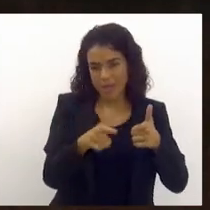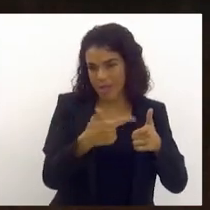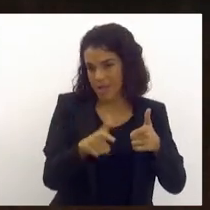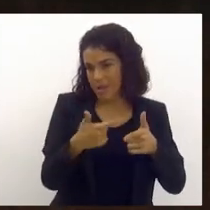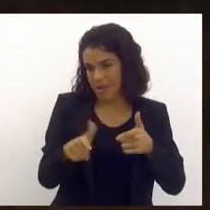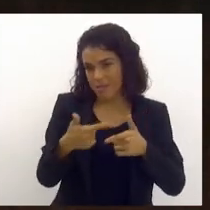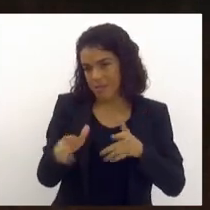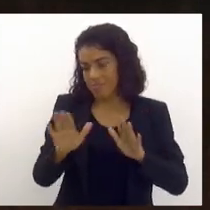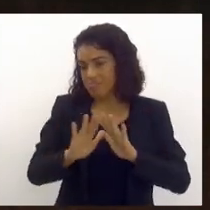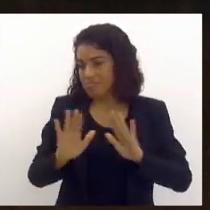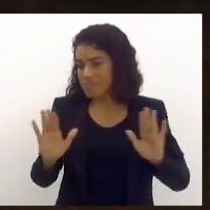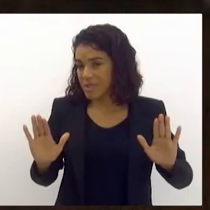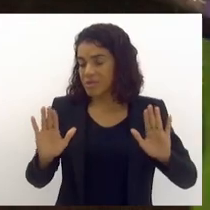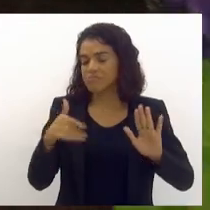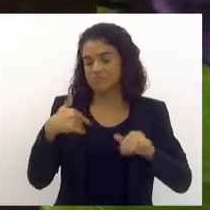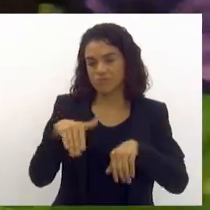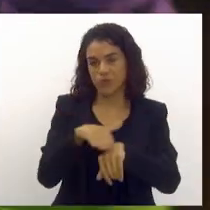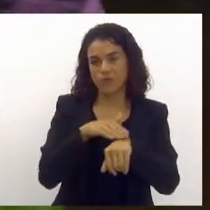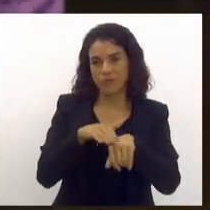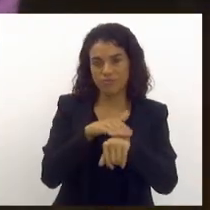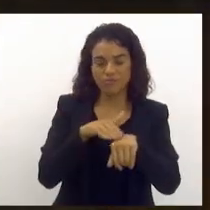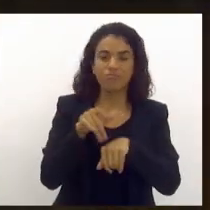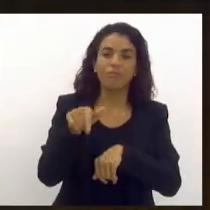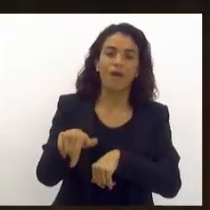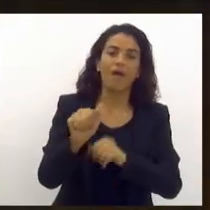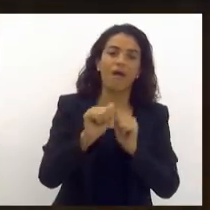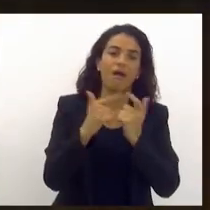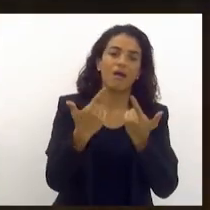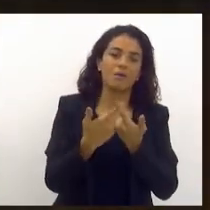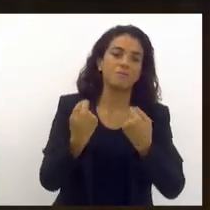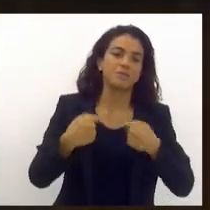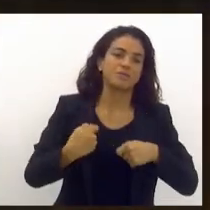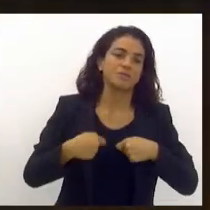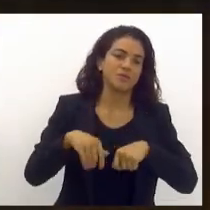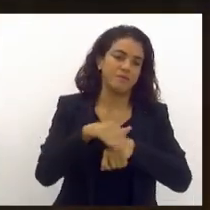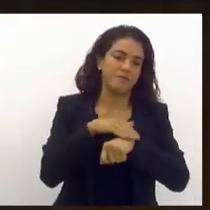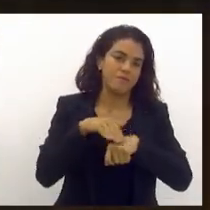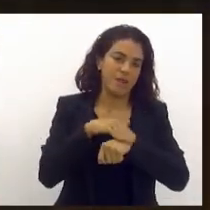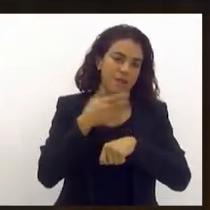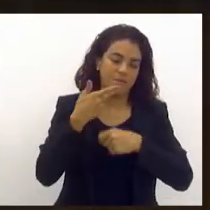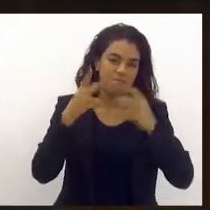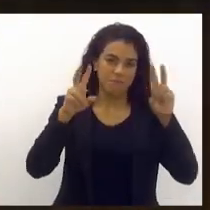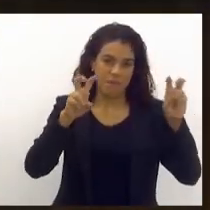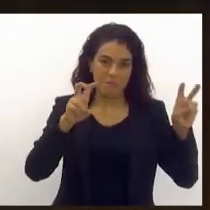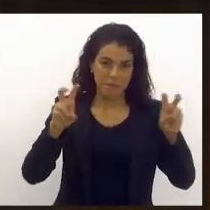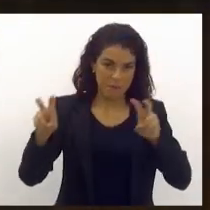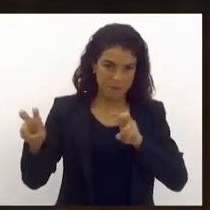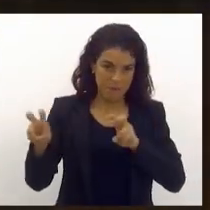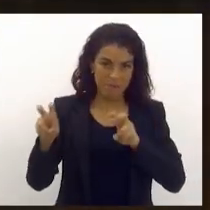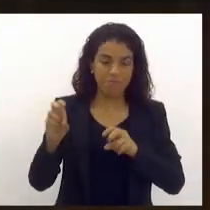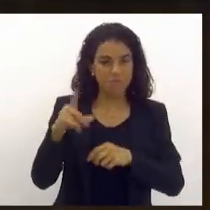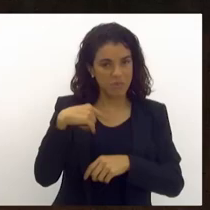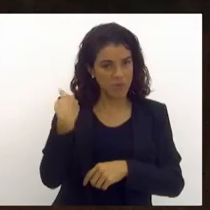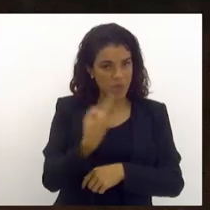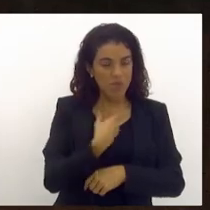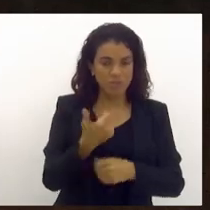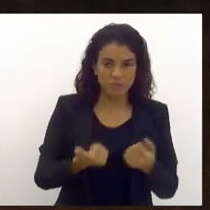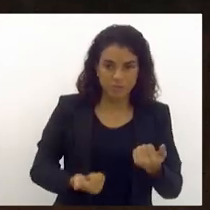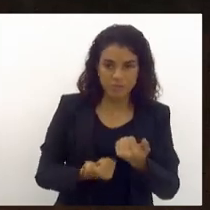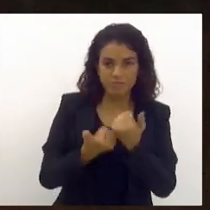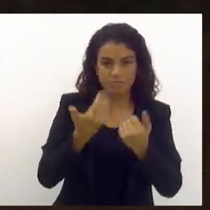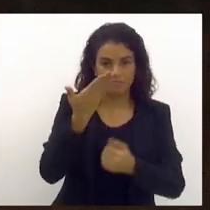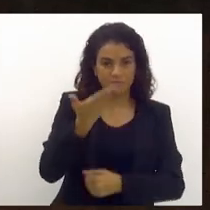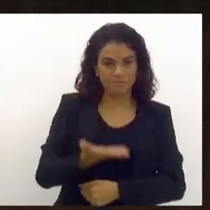eu comentei com Vossa Excelência que a Assembleia deve falar sobre isso e Vossa Excelência, o que falar, terá o nosso apoio.